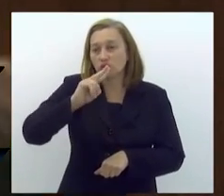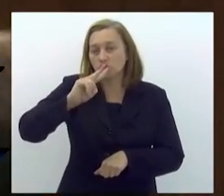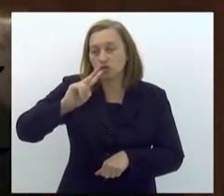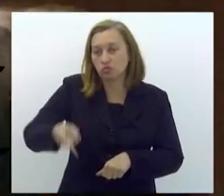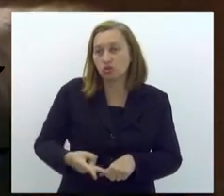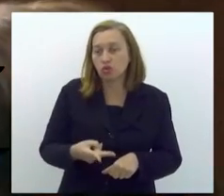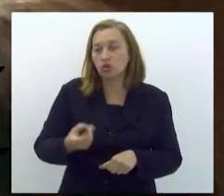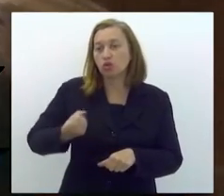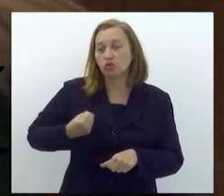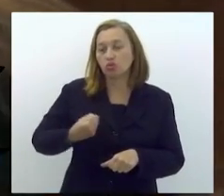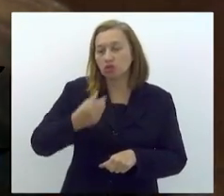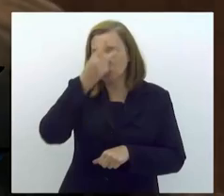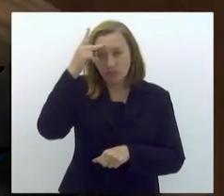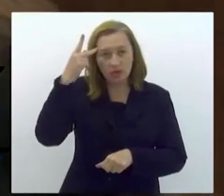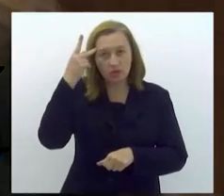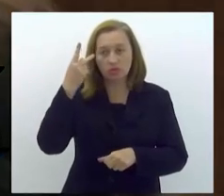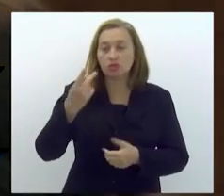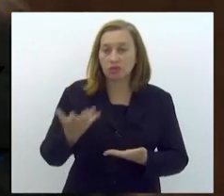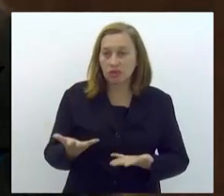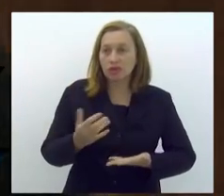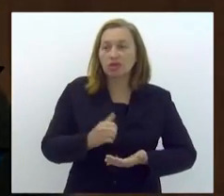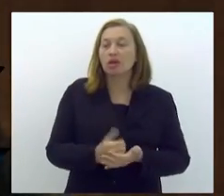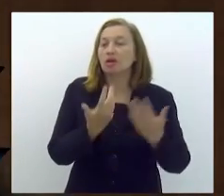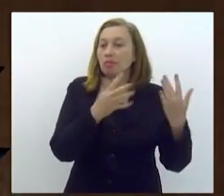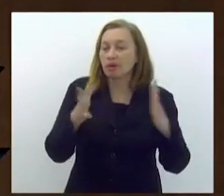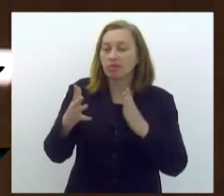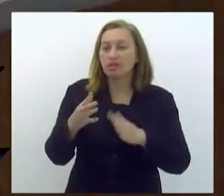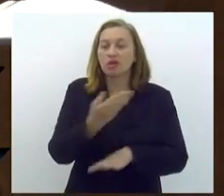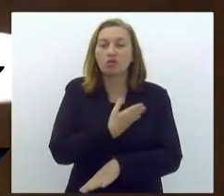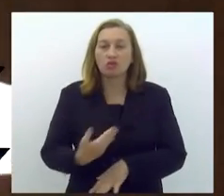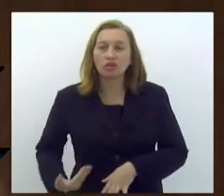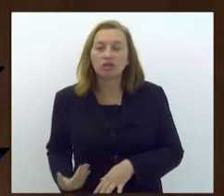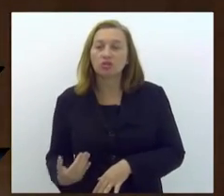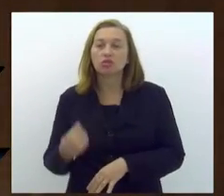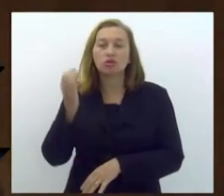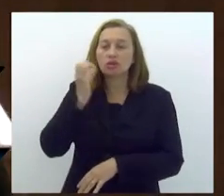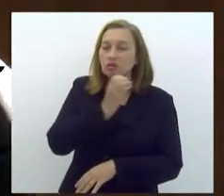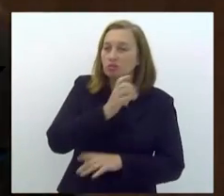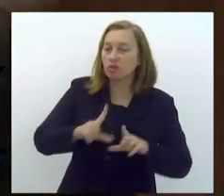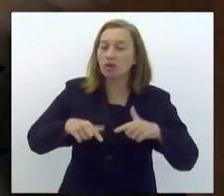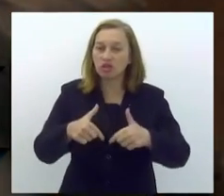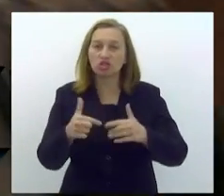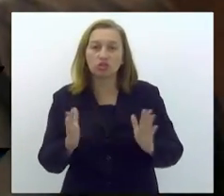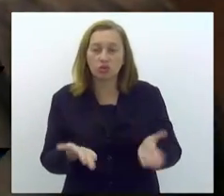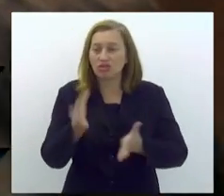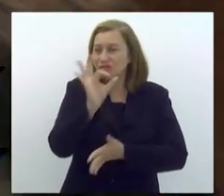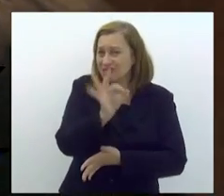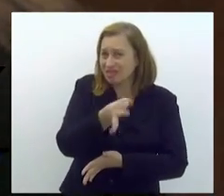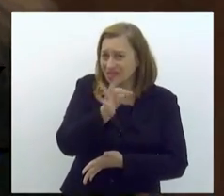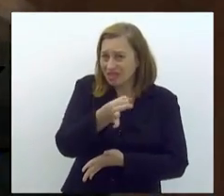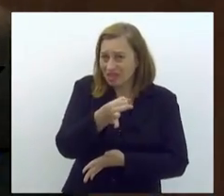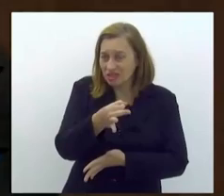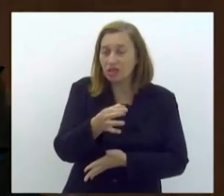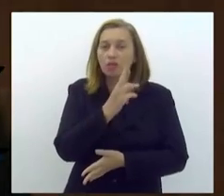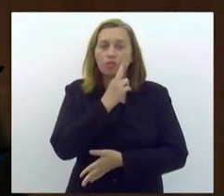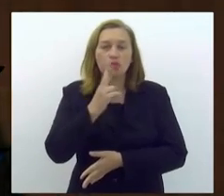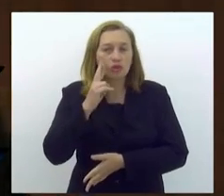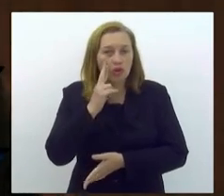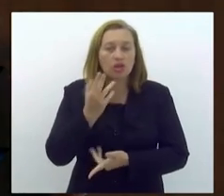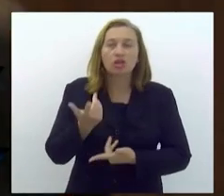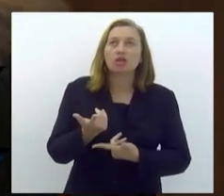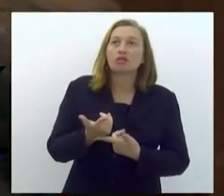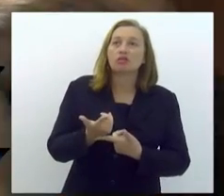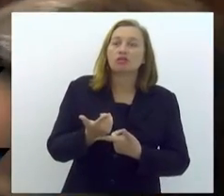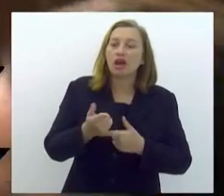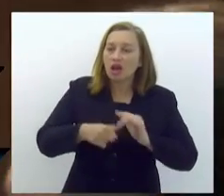beneficiados por aqui parabenizar o governador Cláudio Castro pela ação de hoje tenho certeza que esse restaurante ele vai